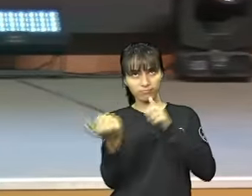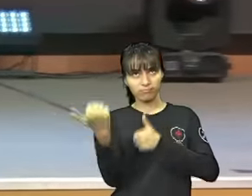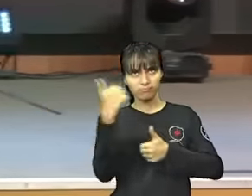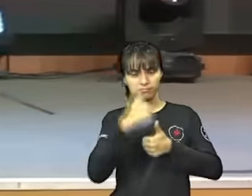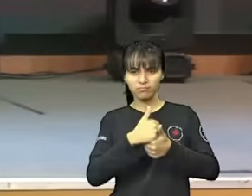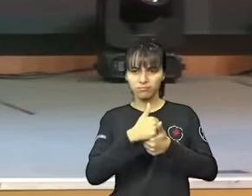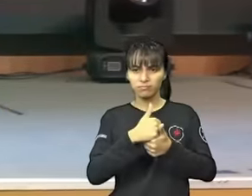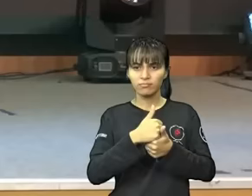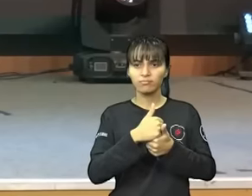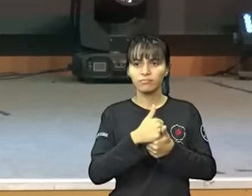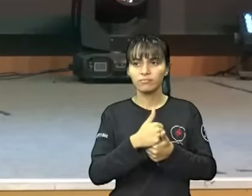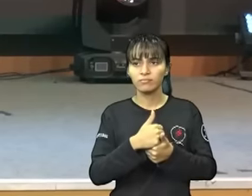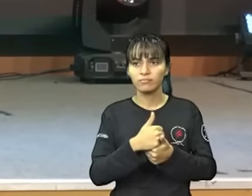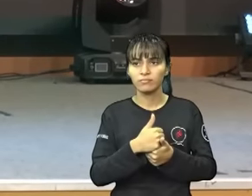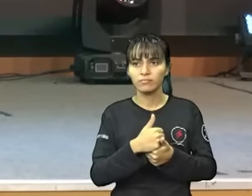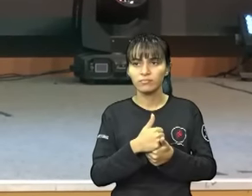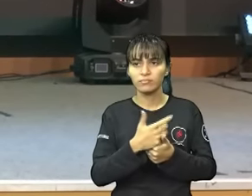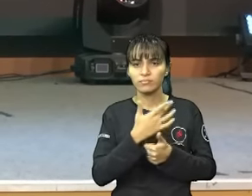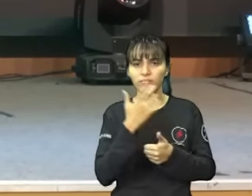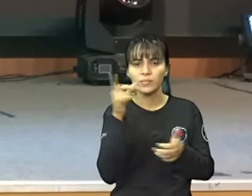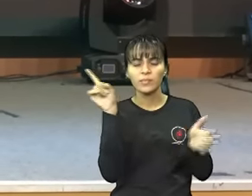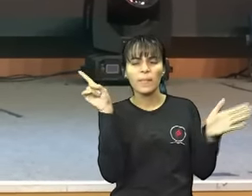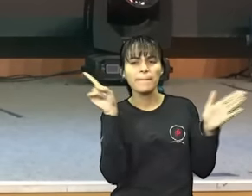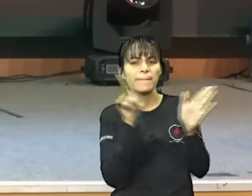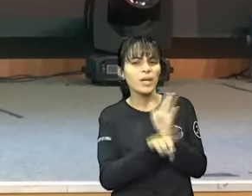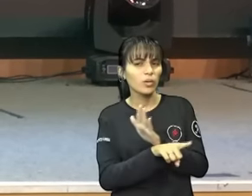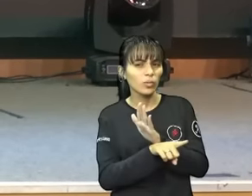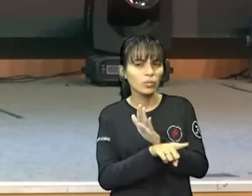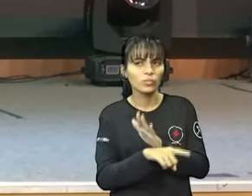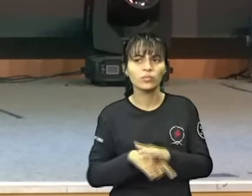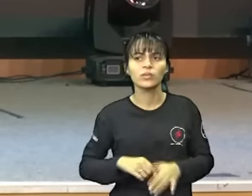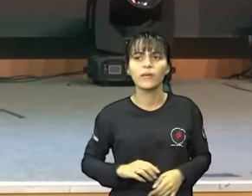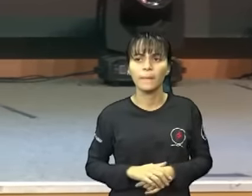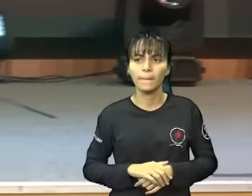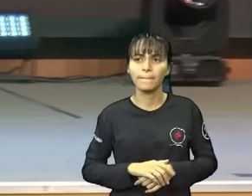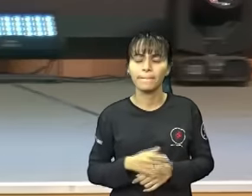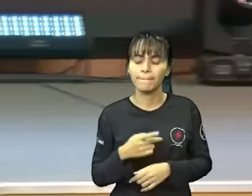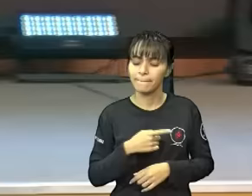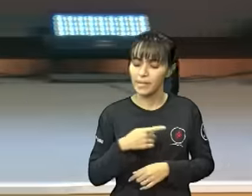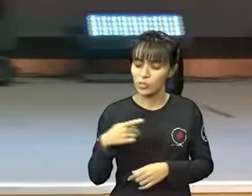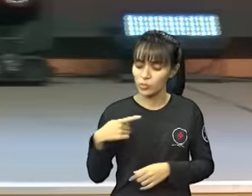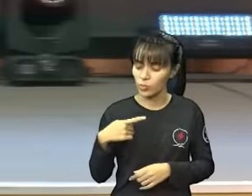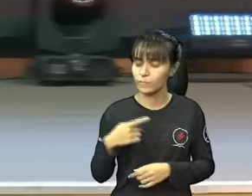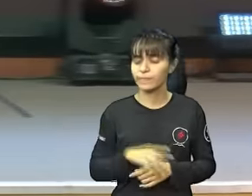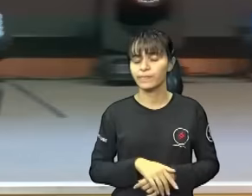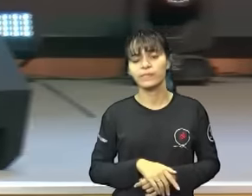estão e vem uma pergunta Bom Pastor